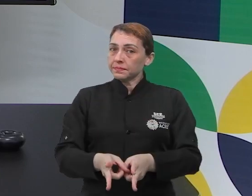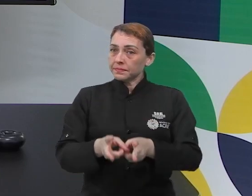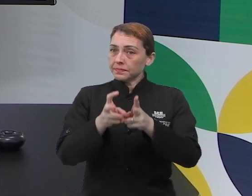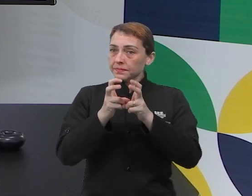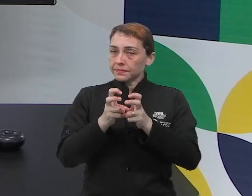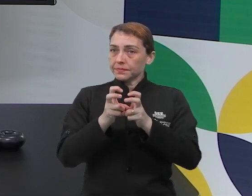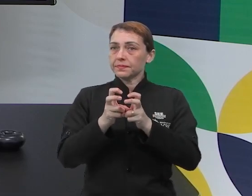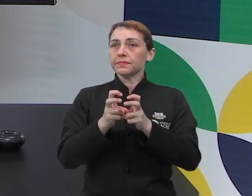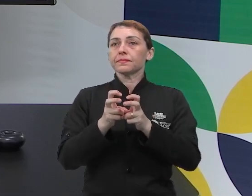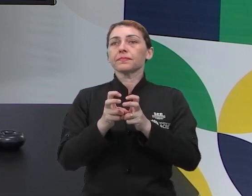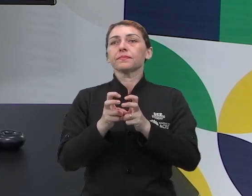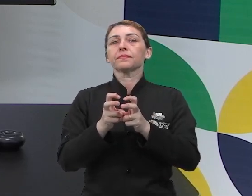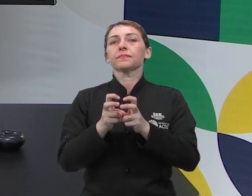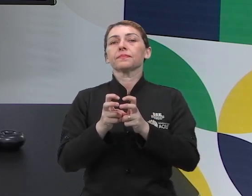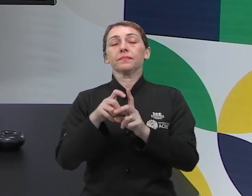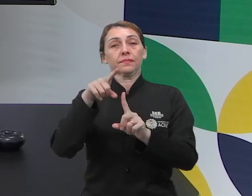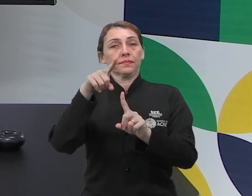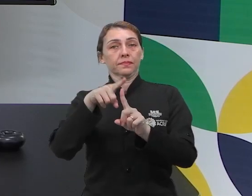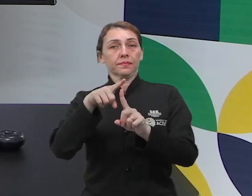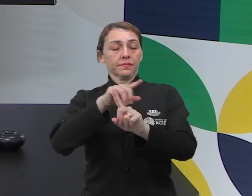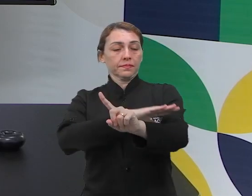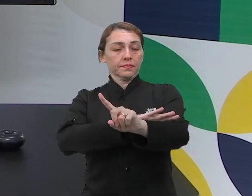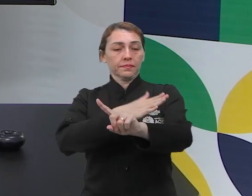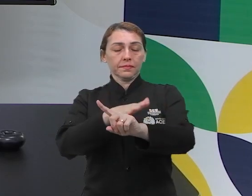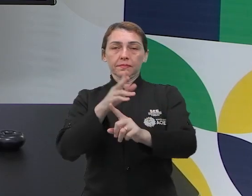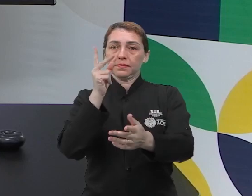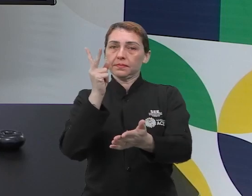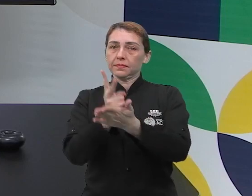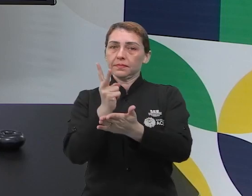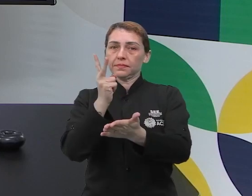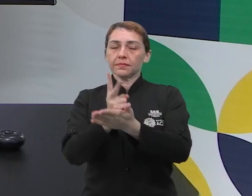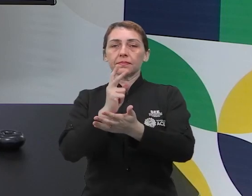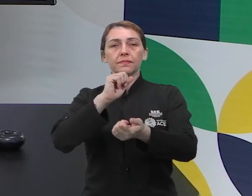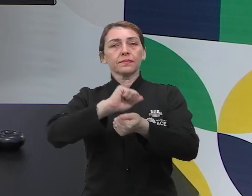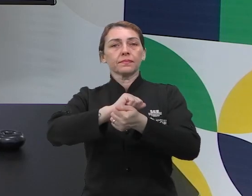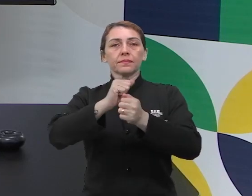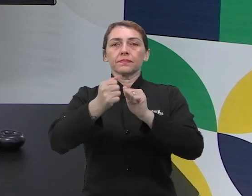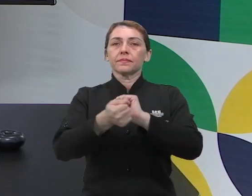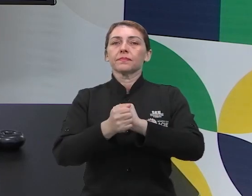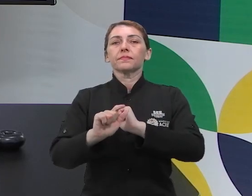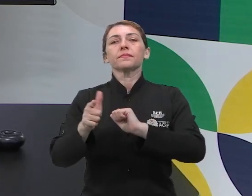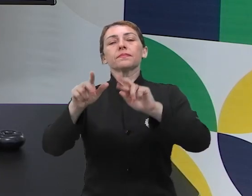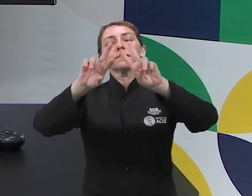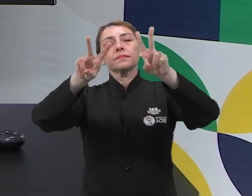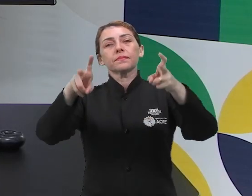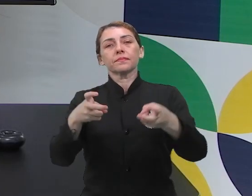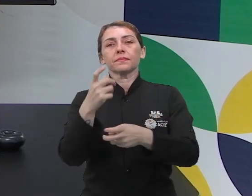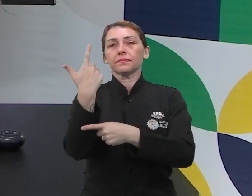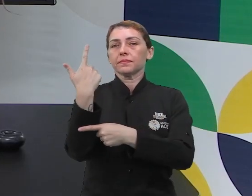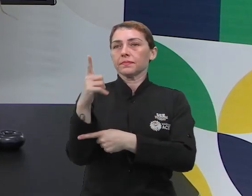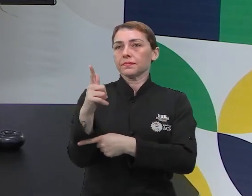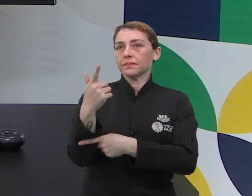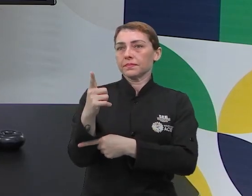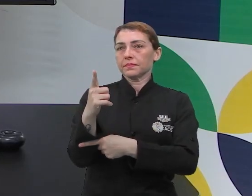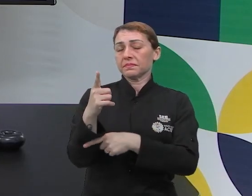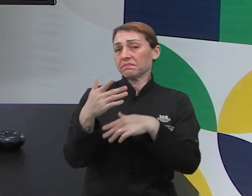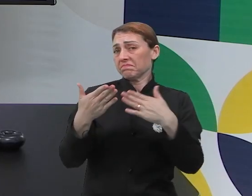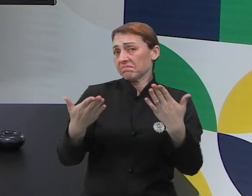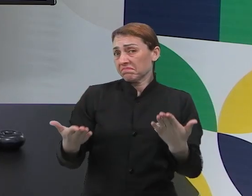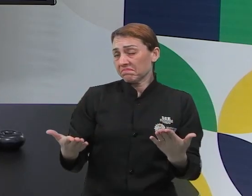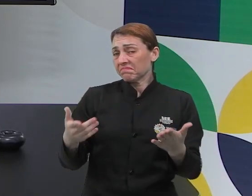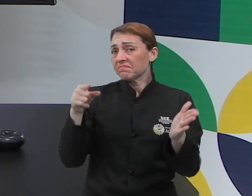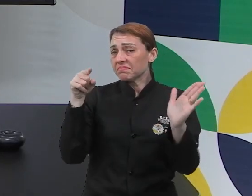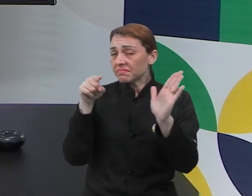que as formas de relevo, ela vem sempre associada ali a algum outro assunto da geografia. Tá, professor, essa